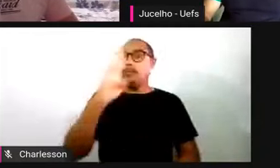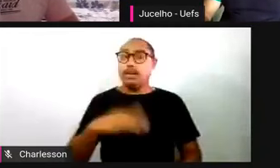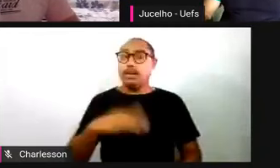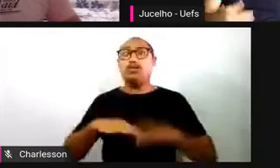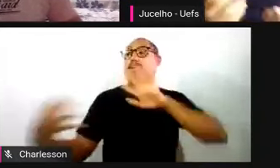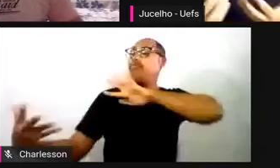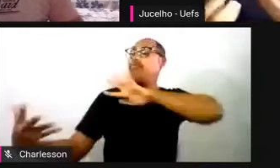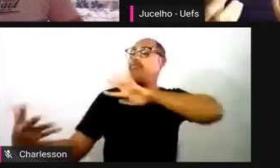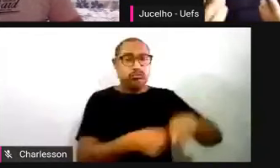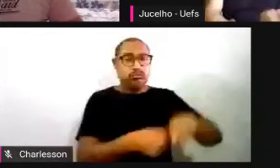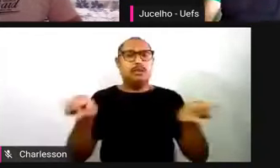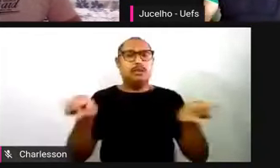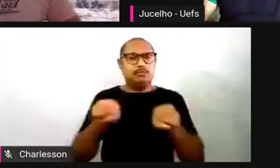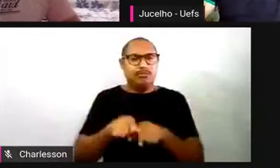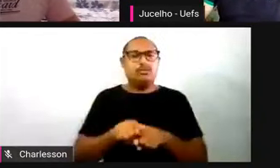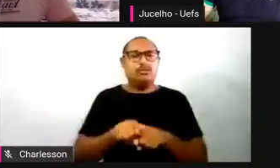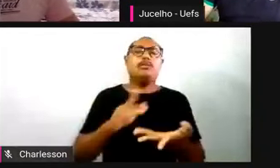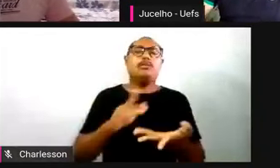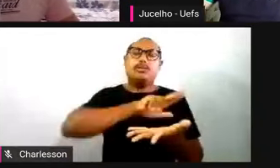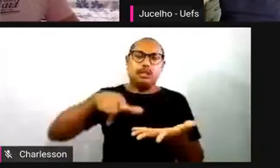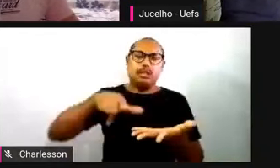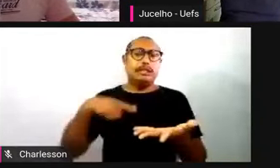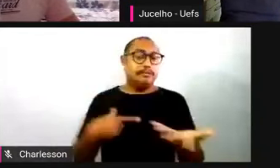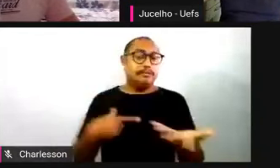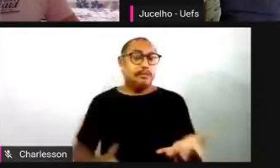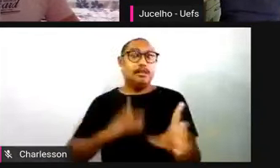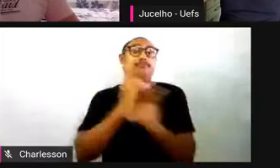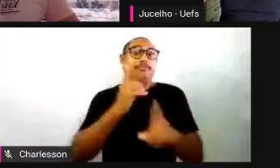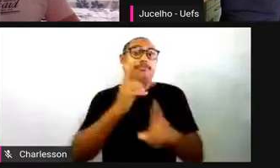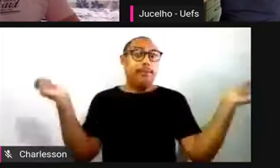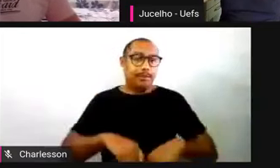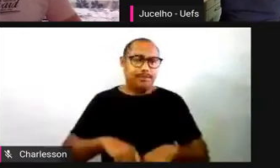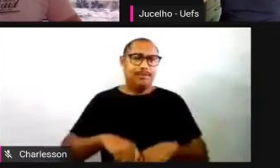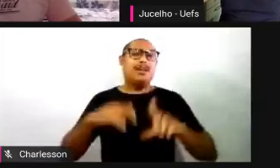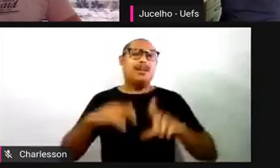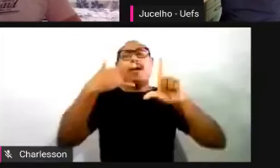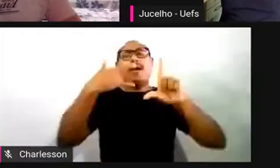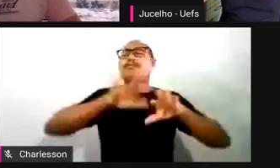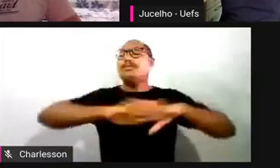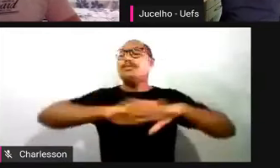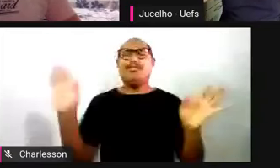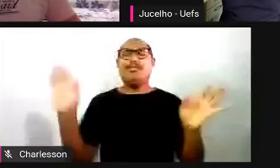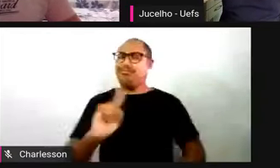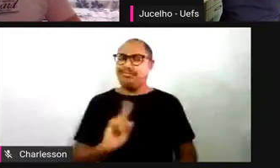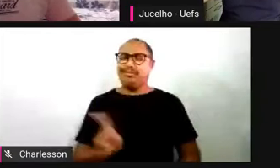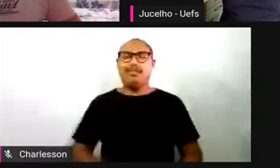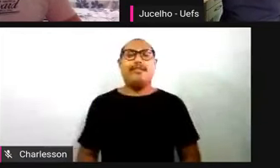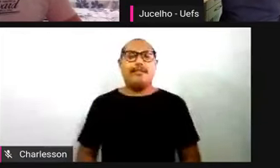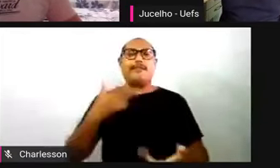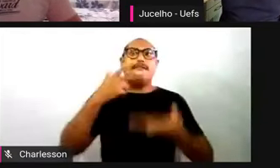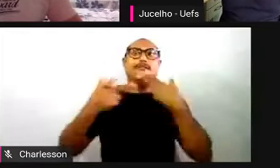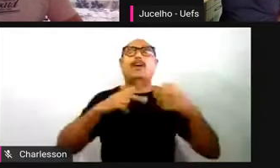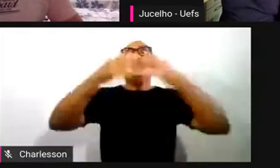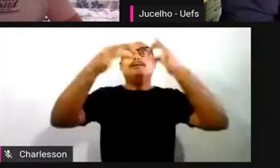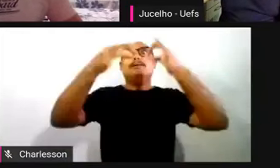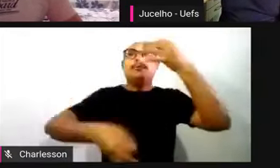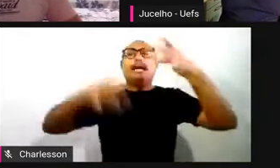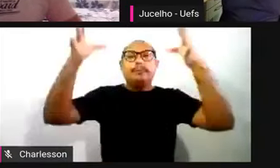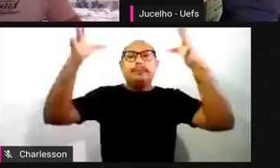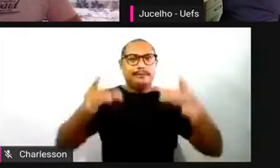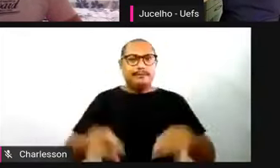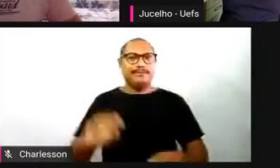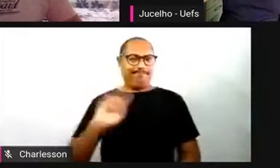para isso. É claro que numa live só a gente não vai ter condição de falar sobre tudo isso, mas é importante que pelo menos algumas